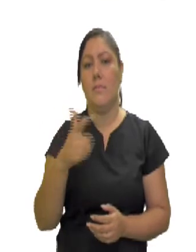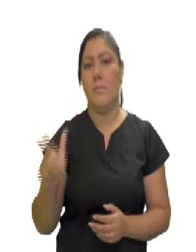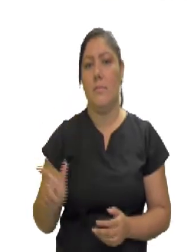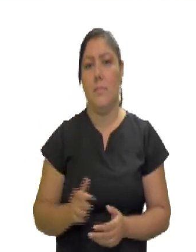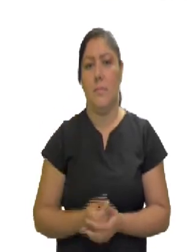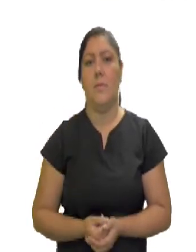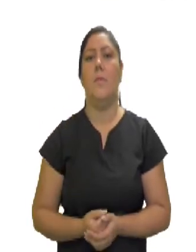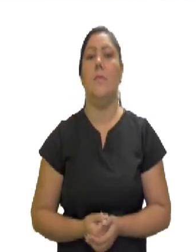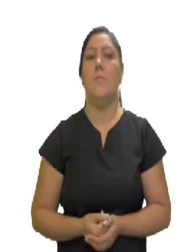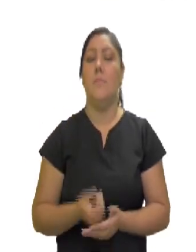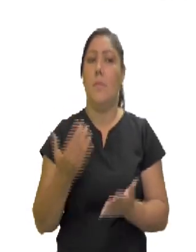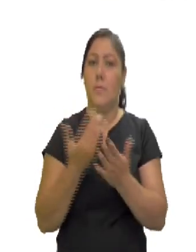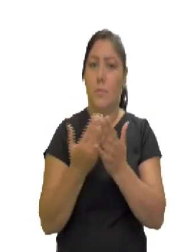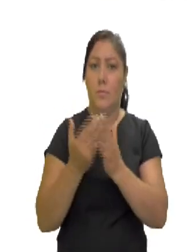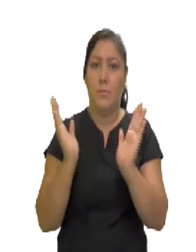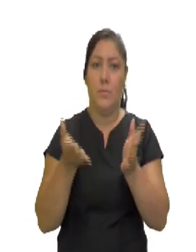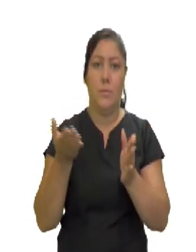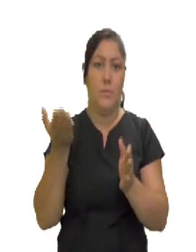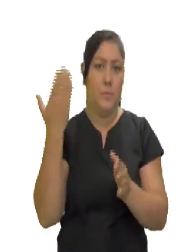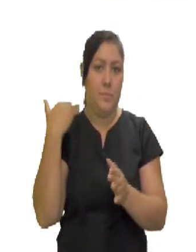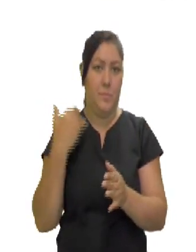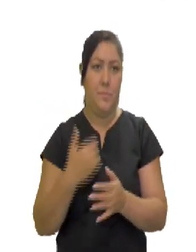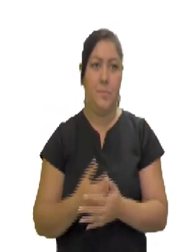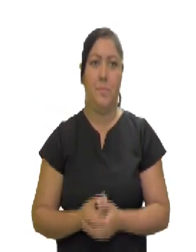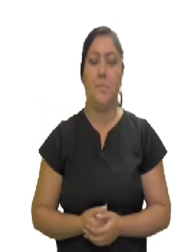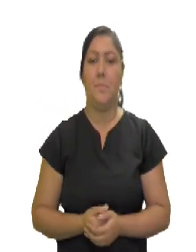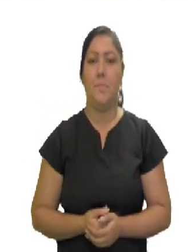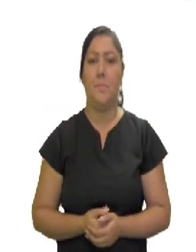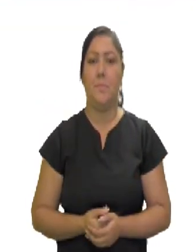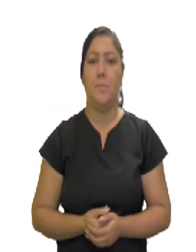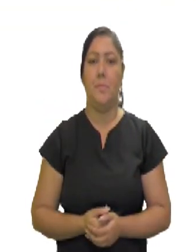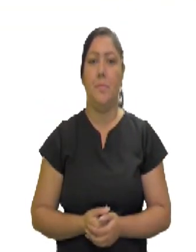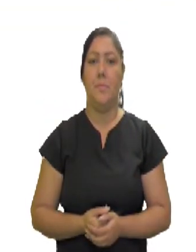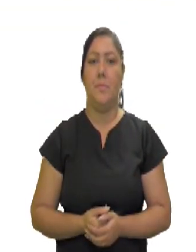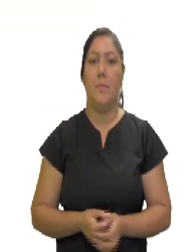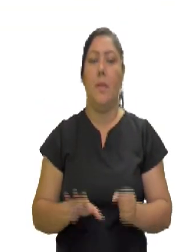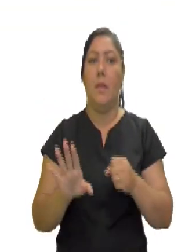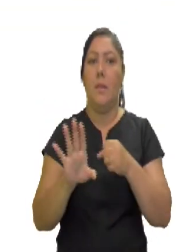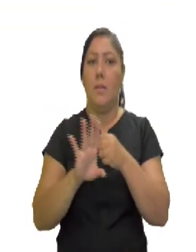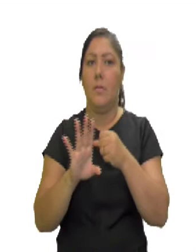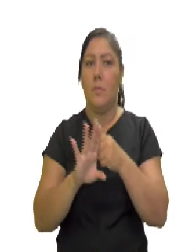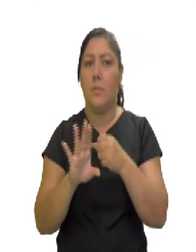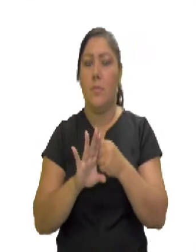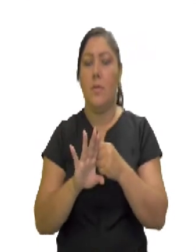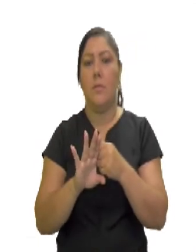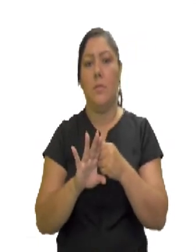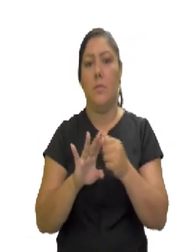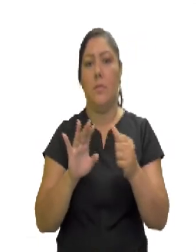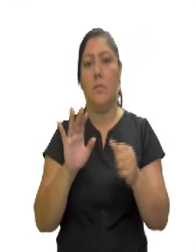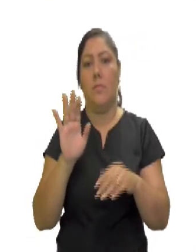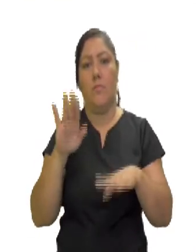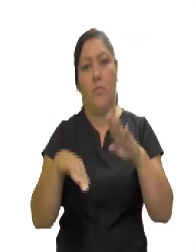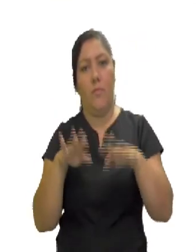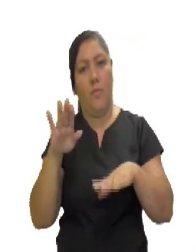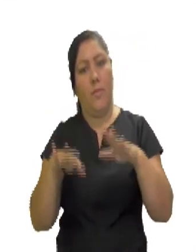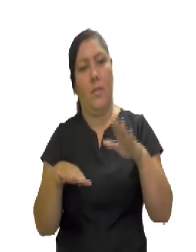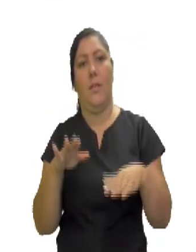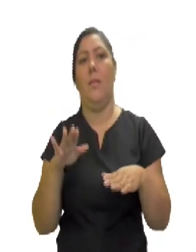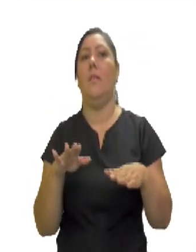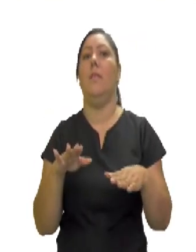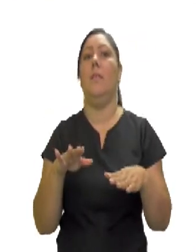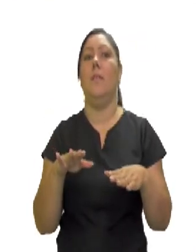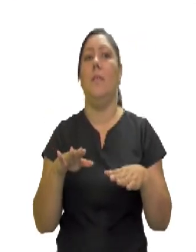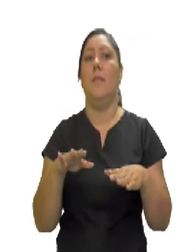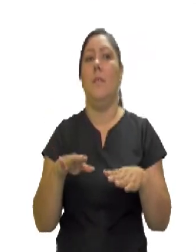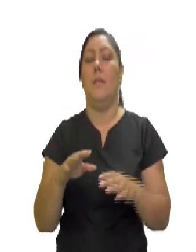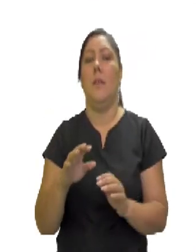nós vimos também nas aulas anteriores. Os substantivos variam tanto em